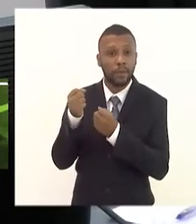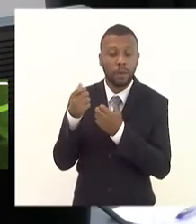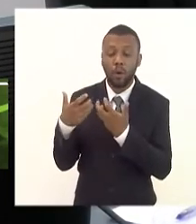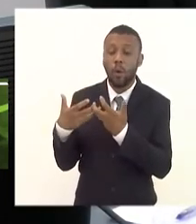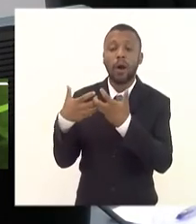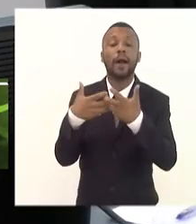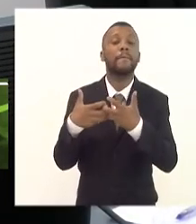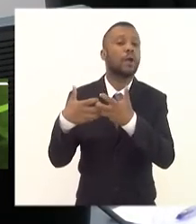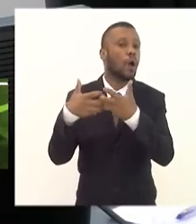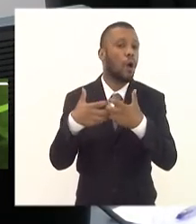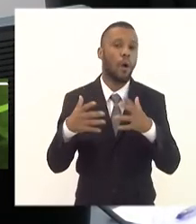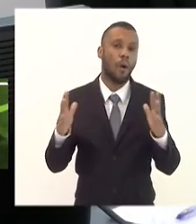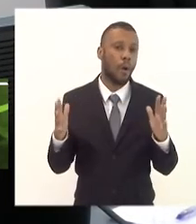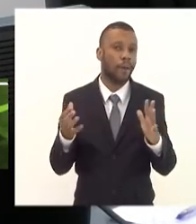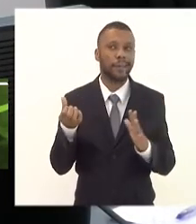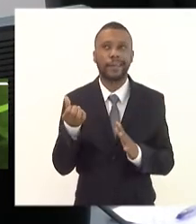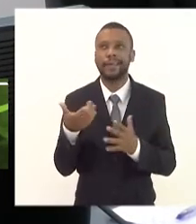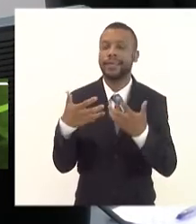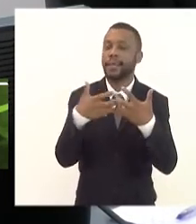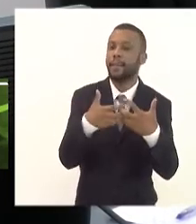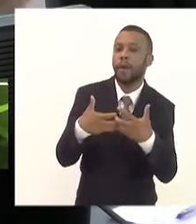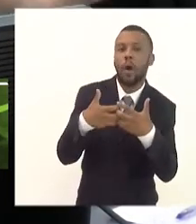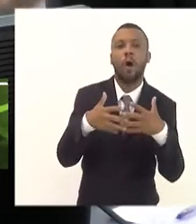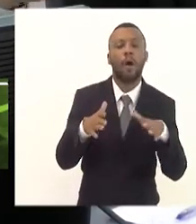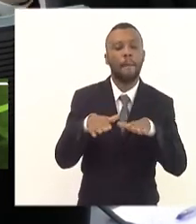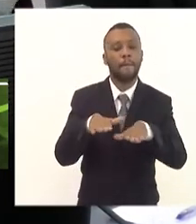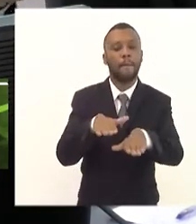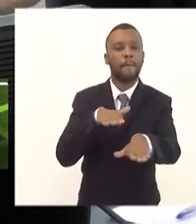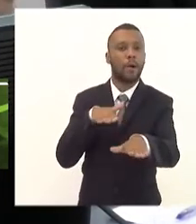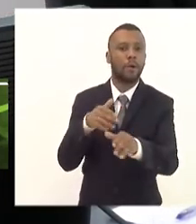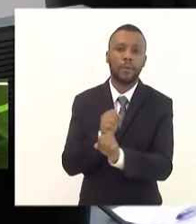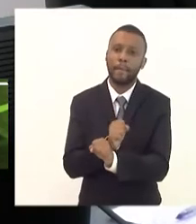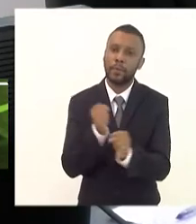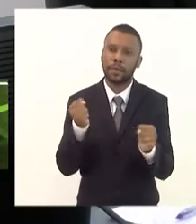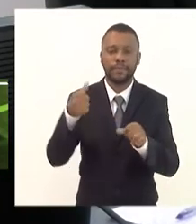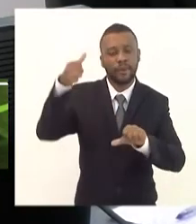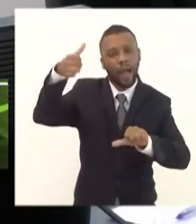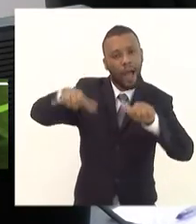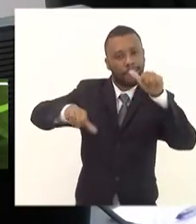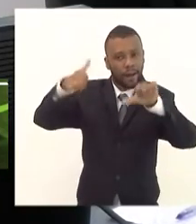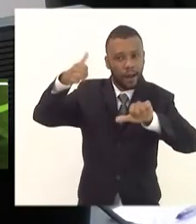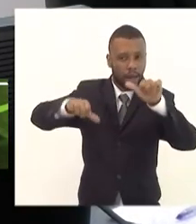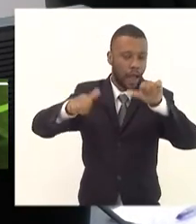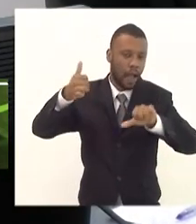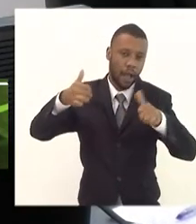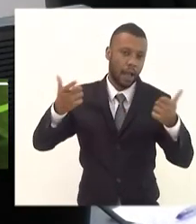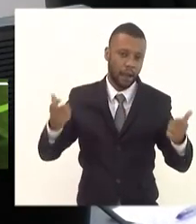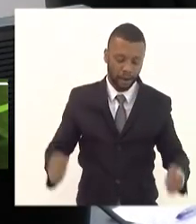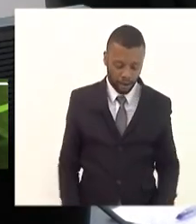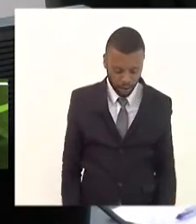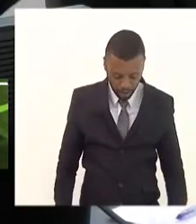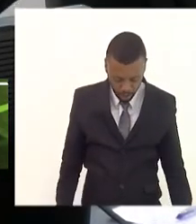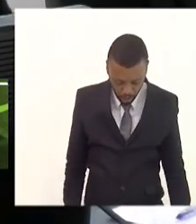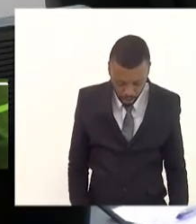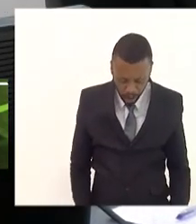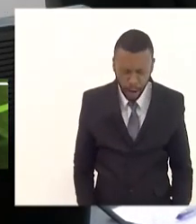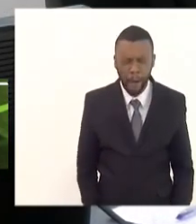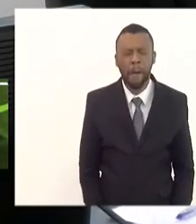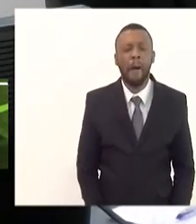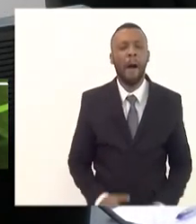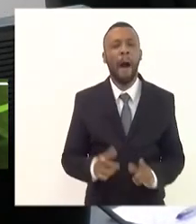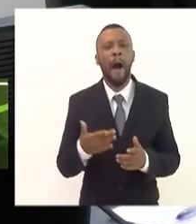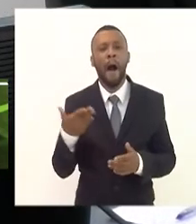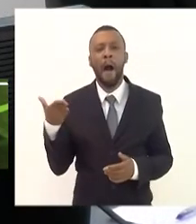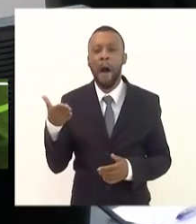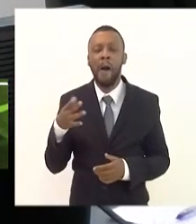caminhões, 6 caminhões. Sim. O cara que recebeu não tem nenhuma condição de medir, né? Mas, doutora Vanessa, por